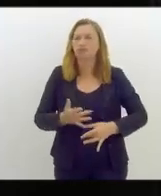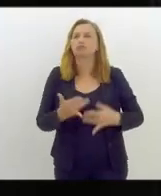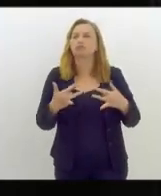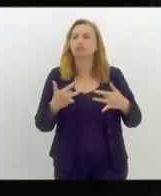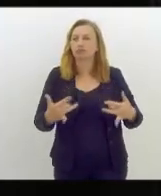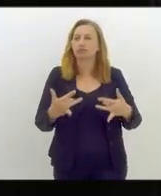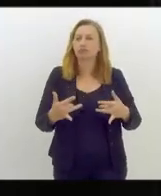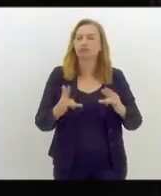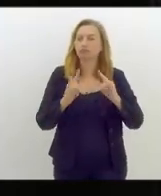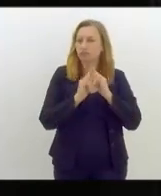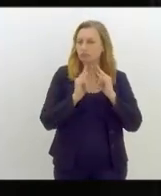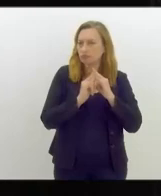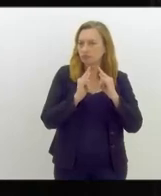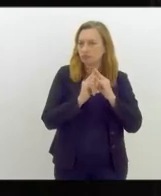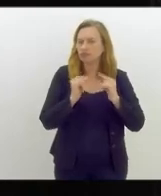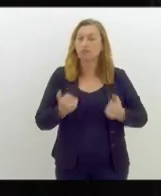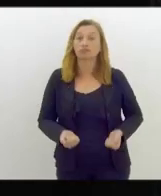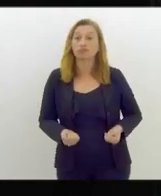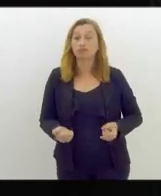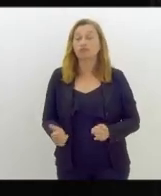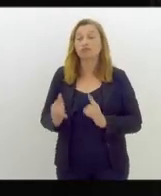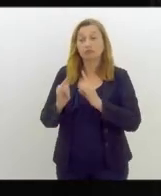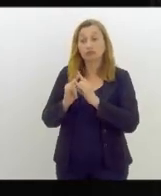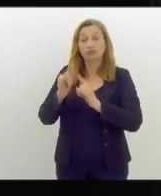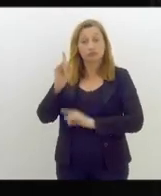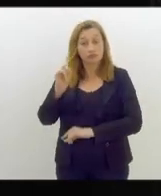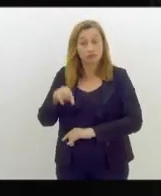a Fiocruz. A Fiocruz que é